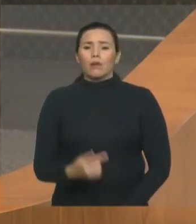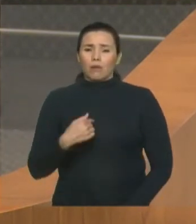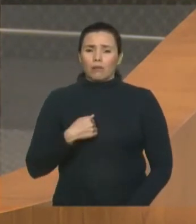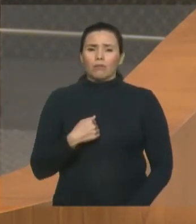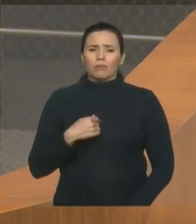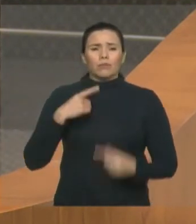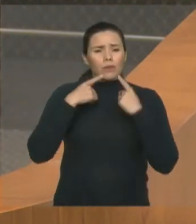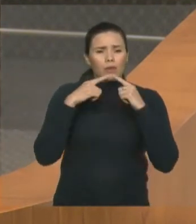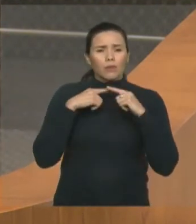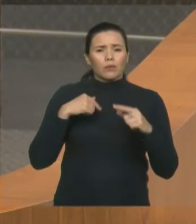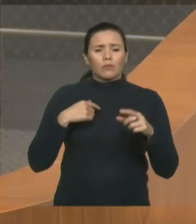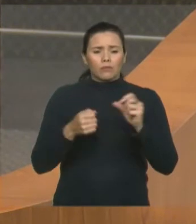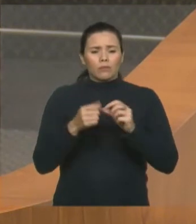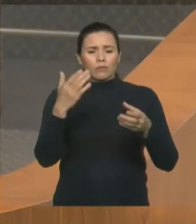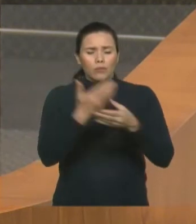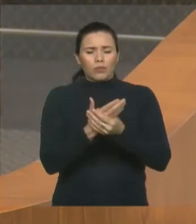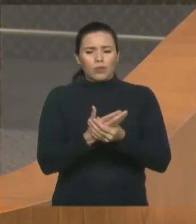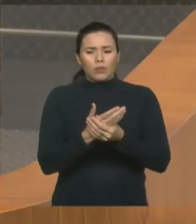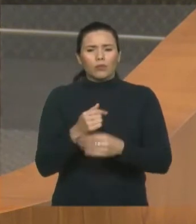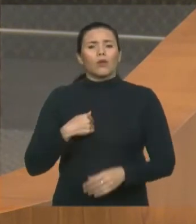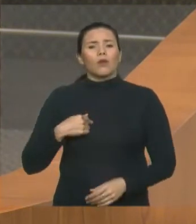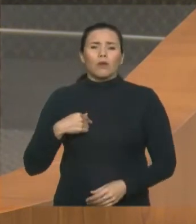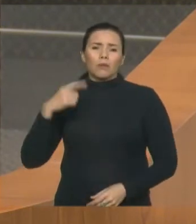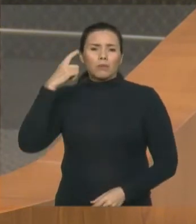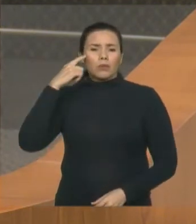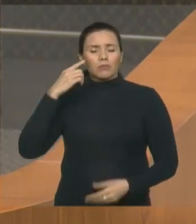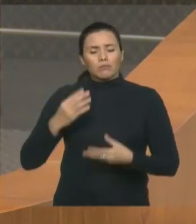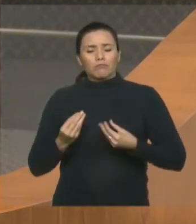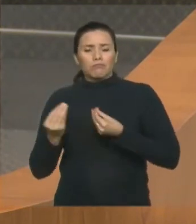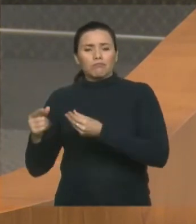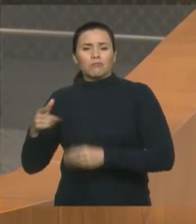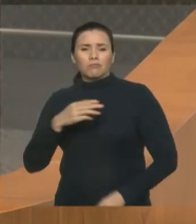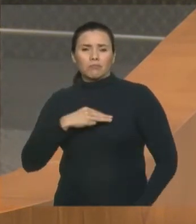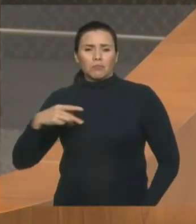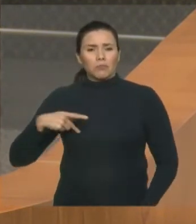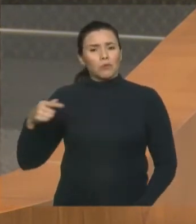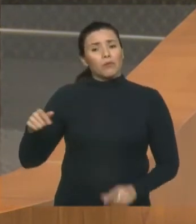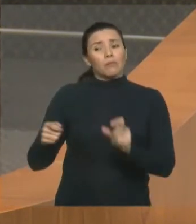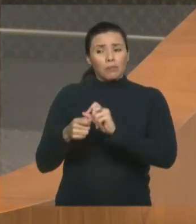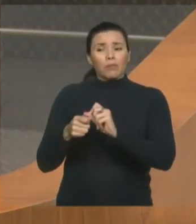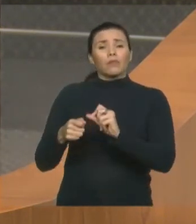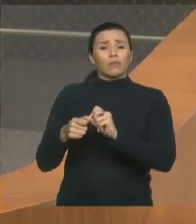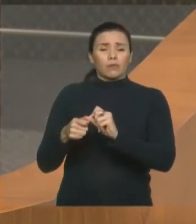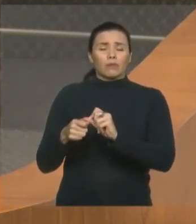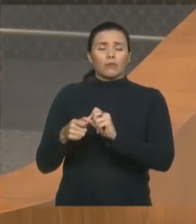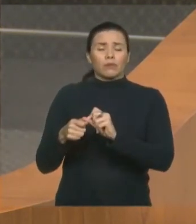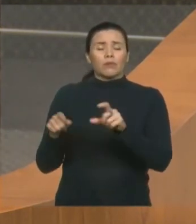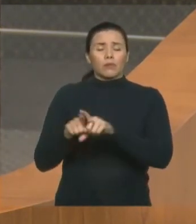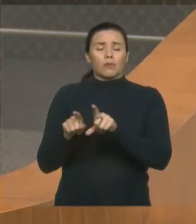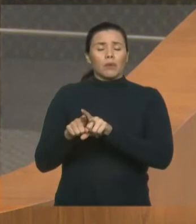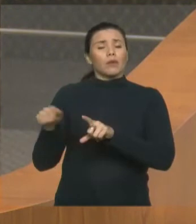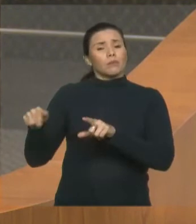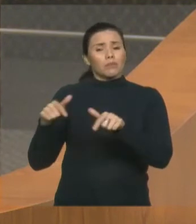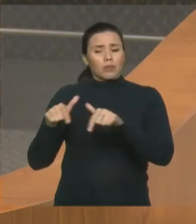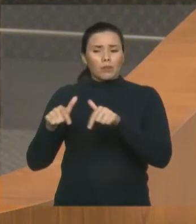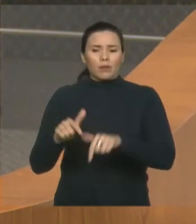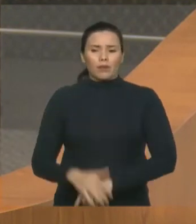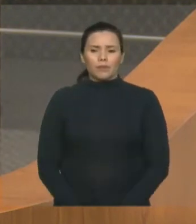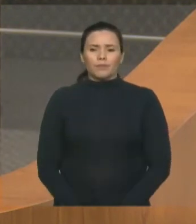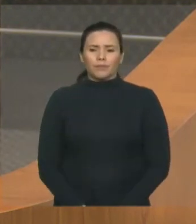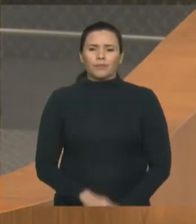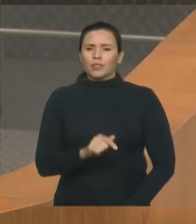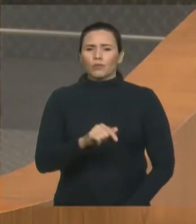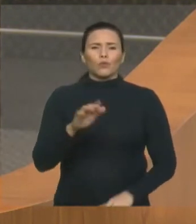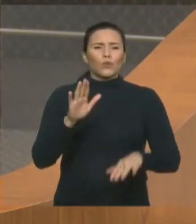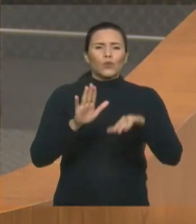chamar aos tribunais pessoas dessa natureza, que não nomeia os concursados, mas que contrata pessoas para